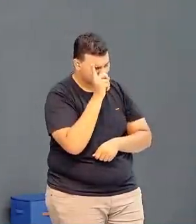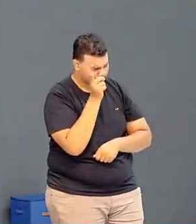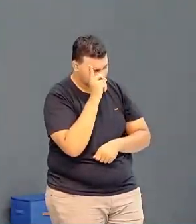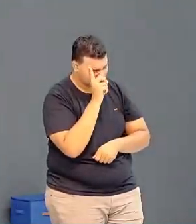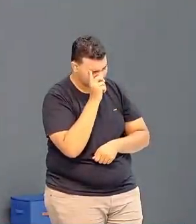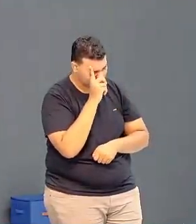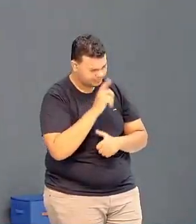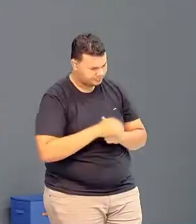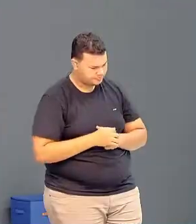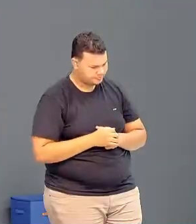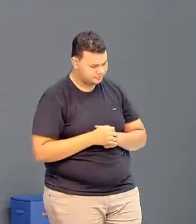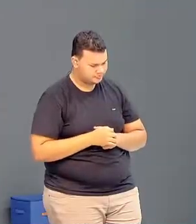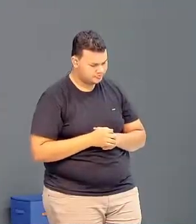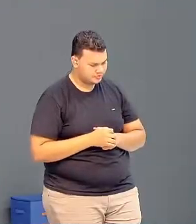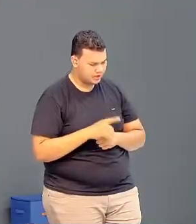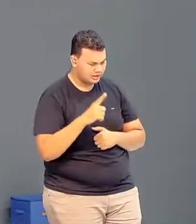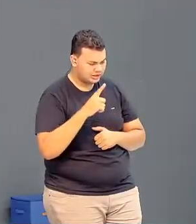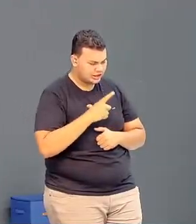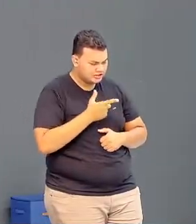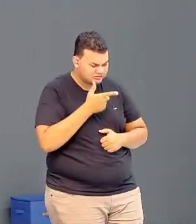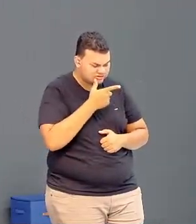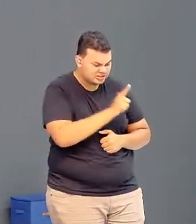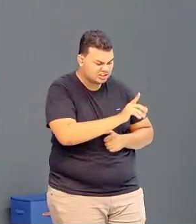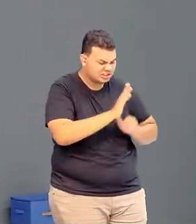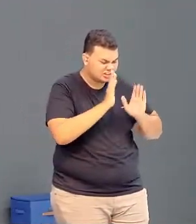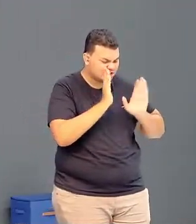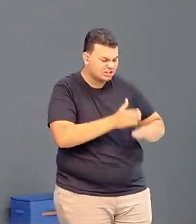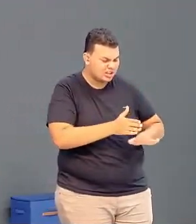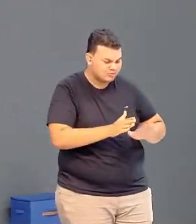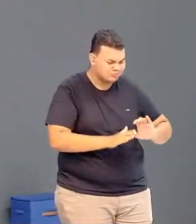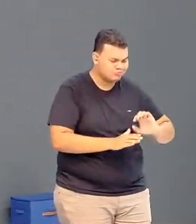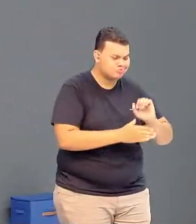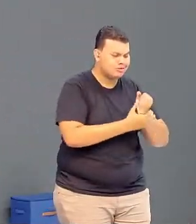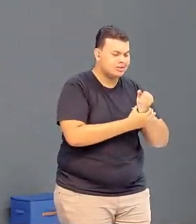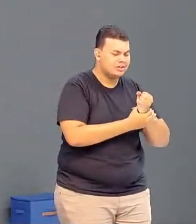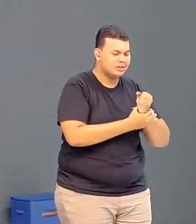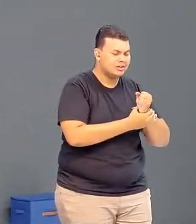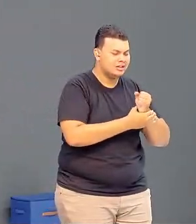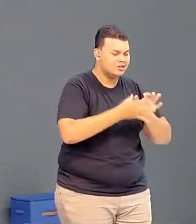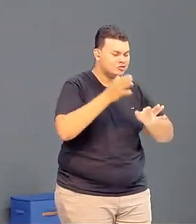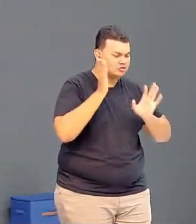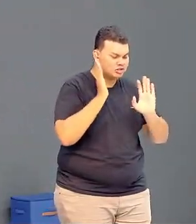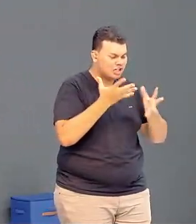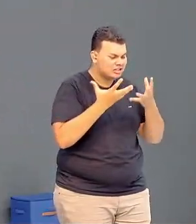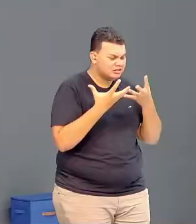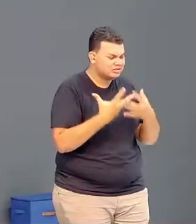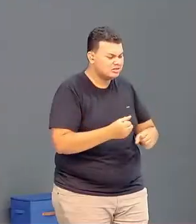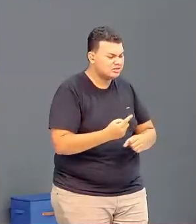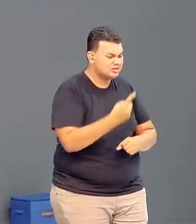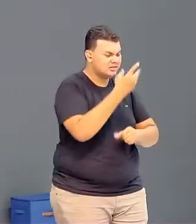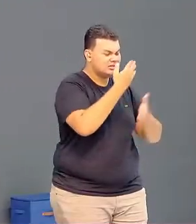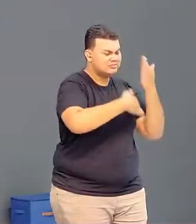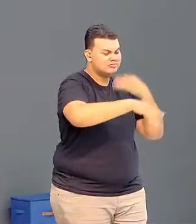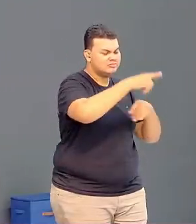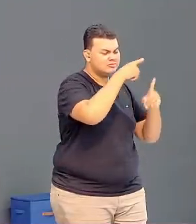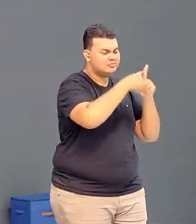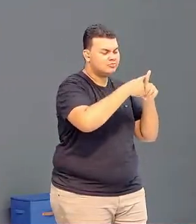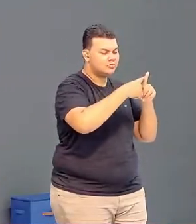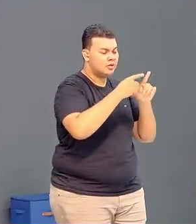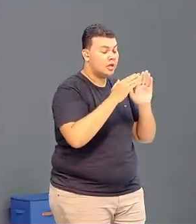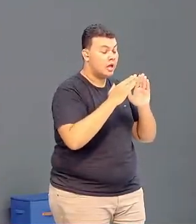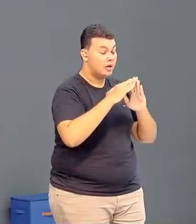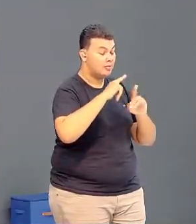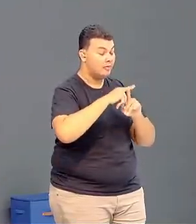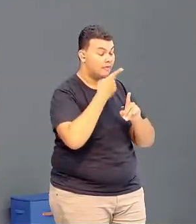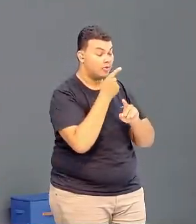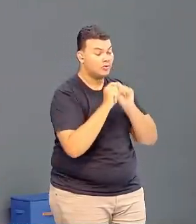dias de que a vitória já foi garantida na cruz do Calvário. A tua palavra diz que a escrita, o